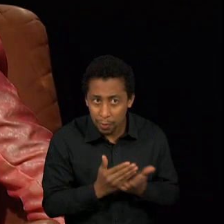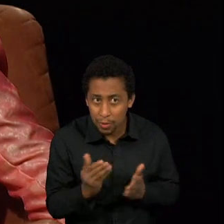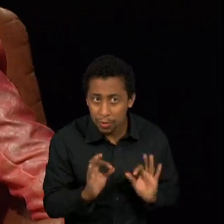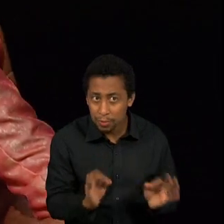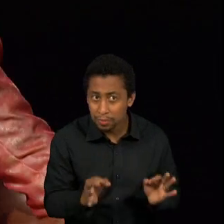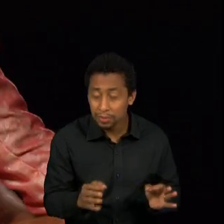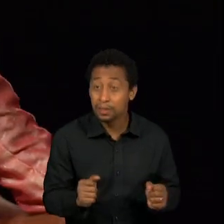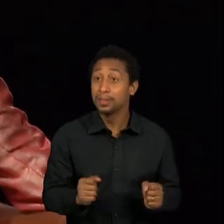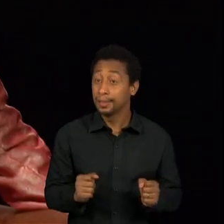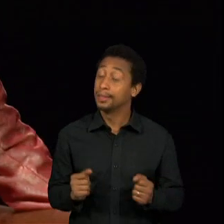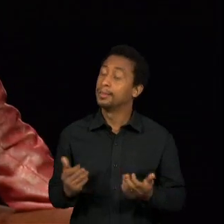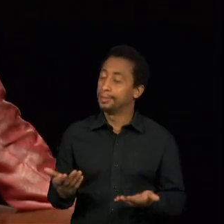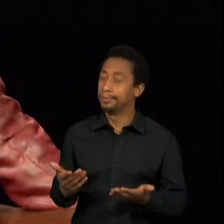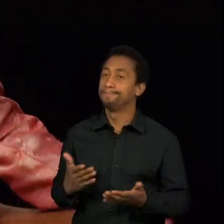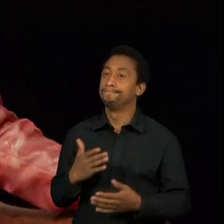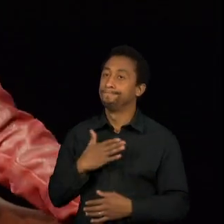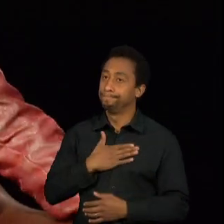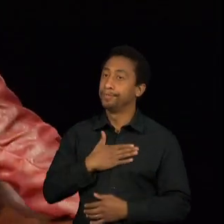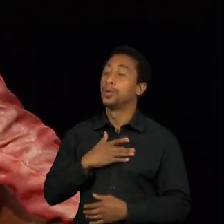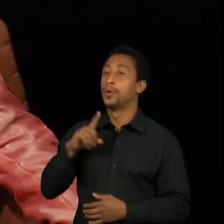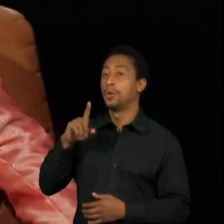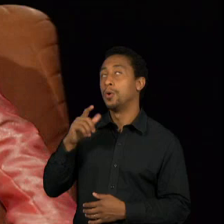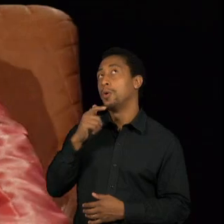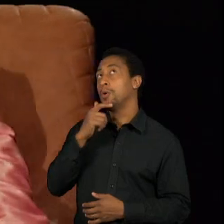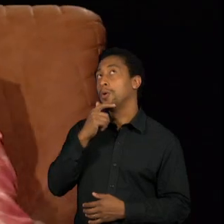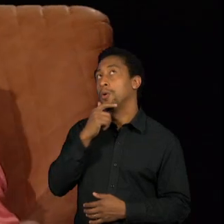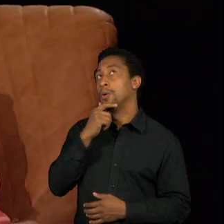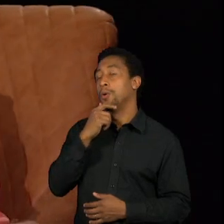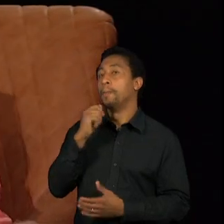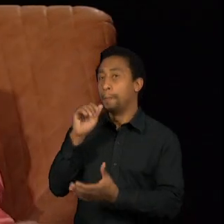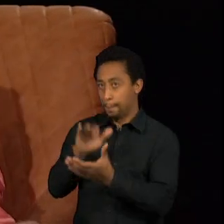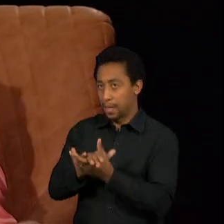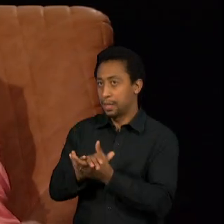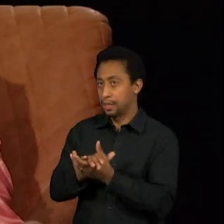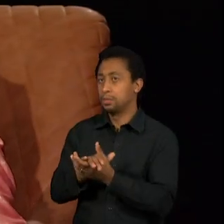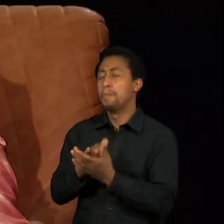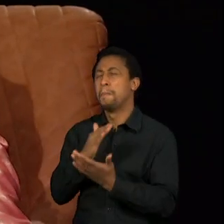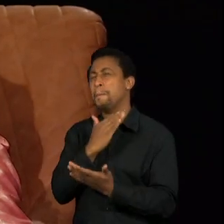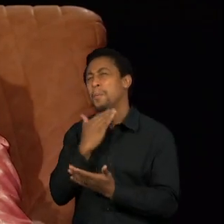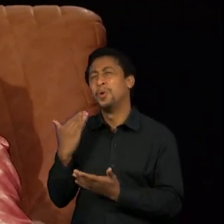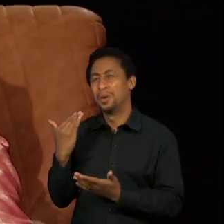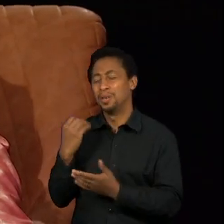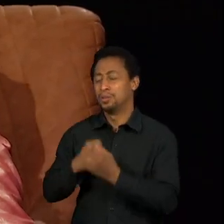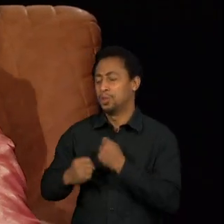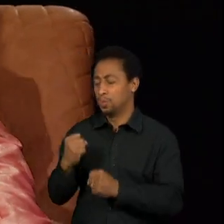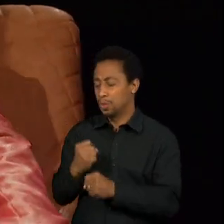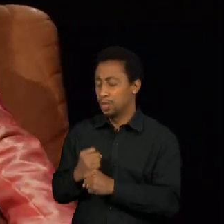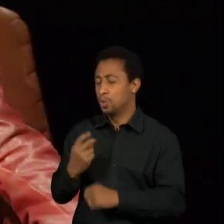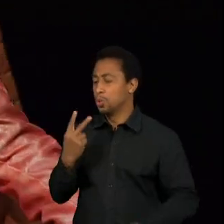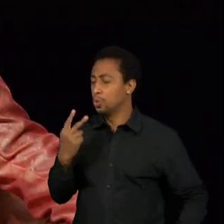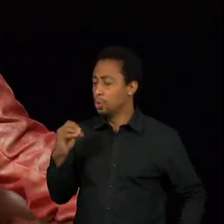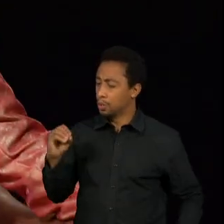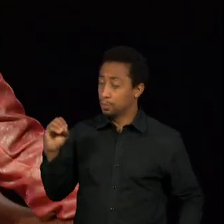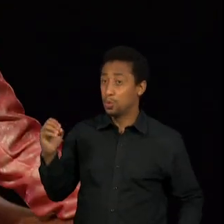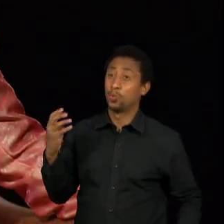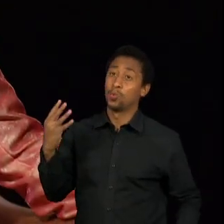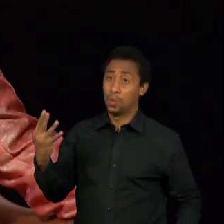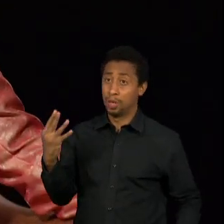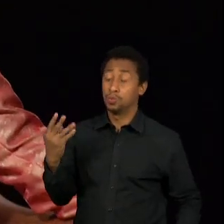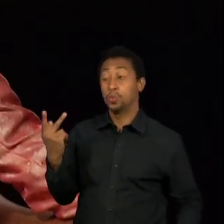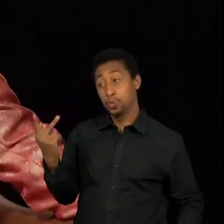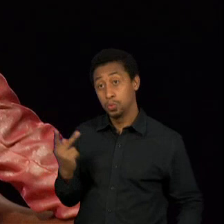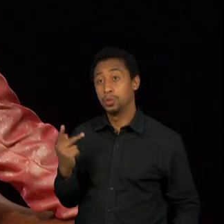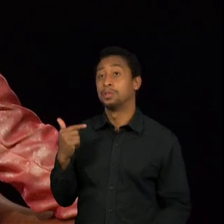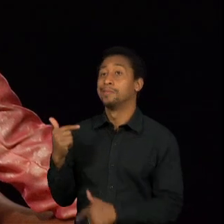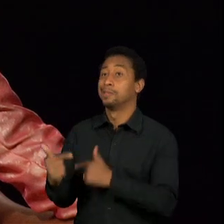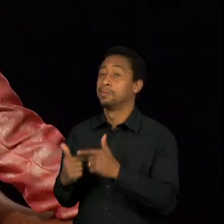morreu, Rogério faleceu em 2004, e eu estava trabalhando com ele em Luz nas Trevas, A Volta do